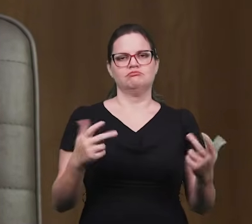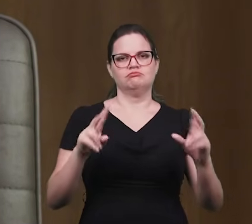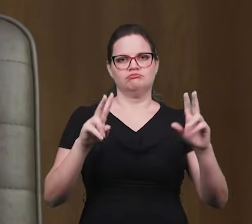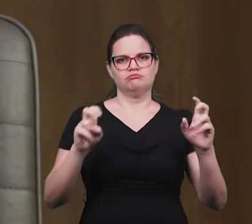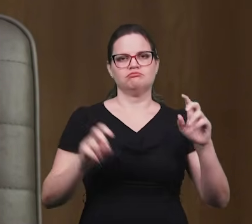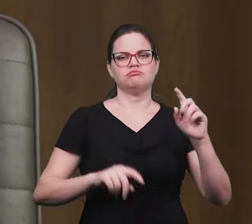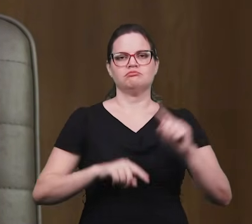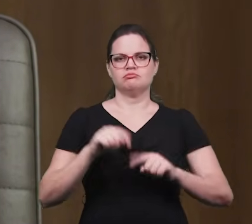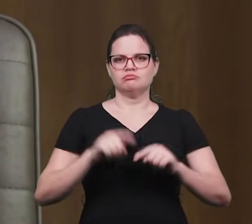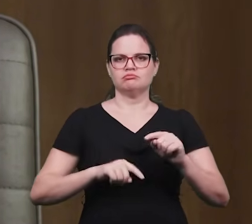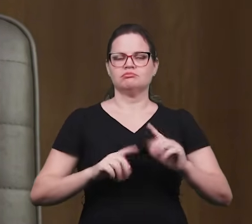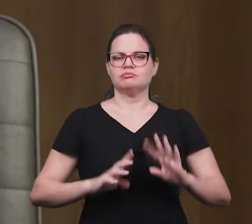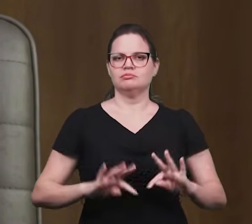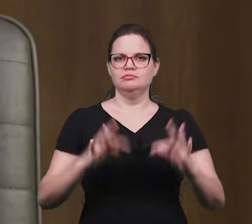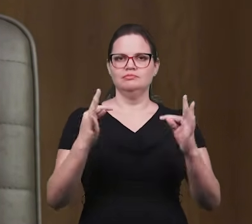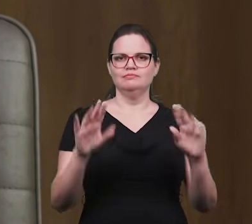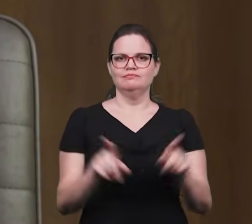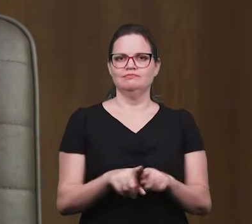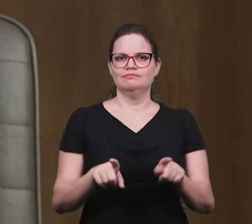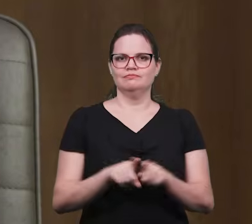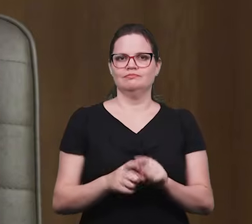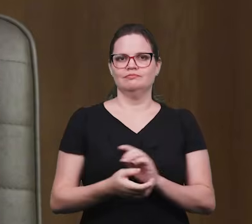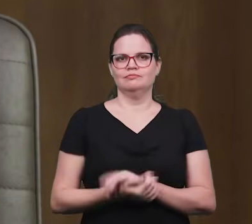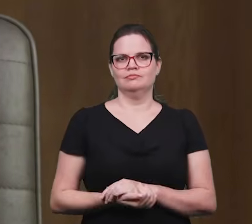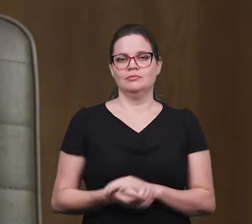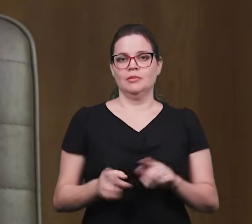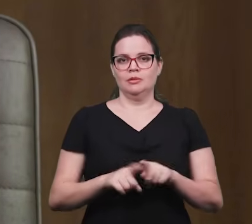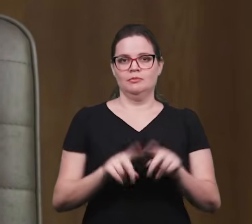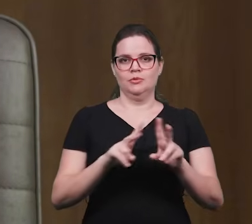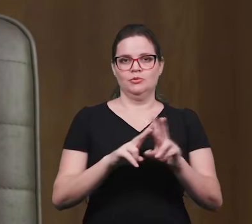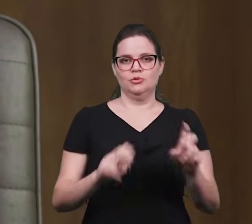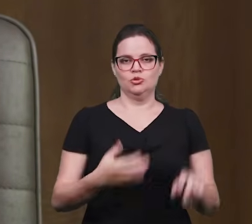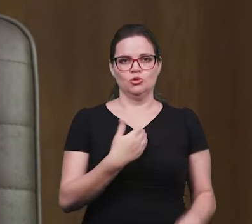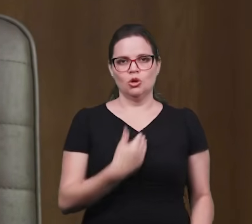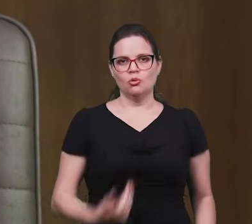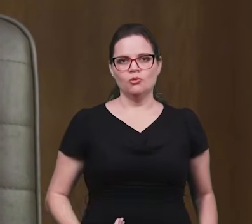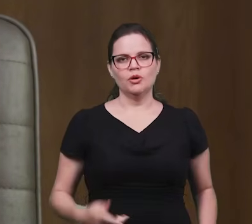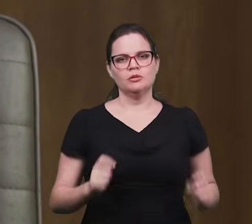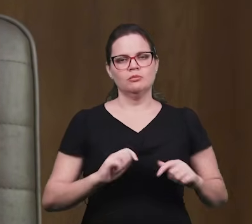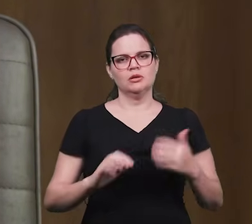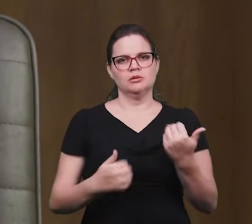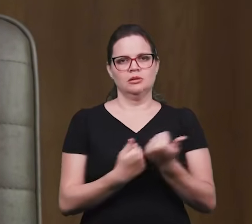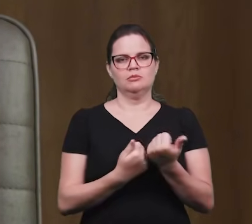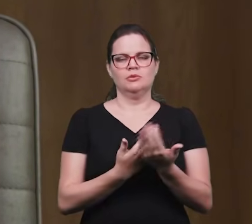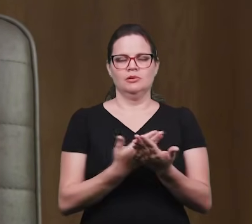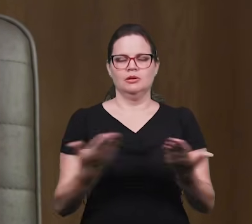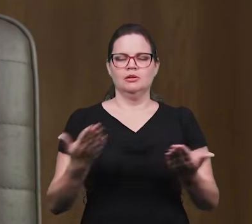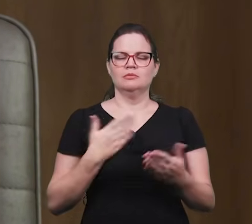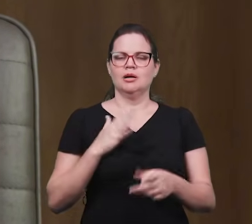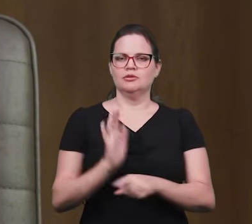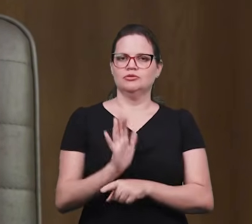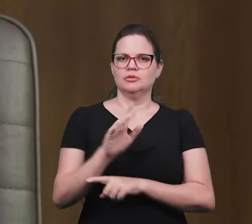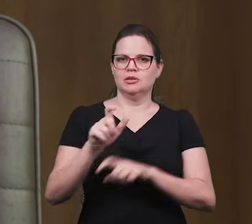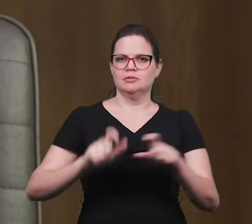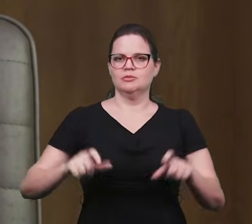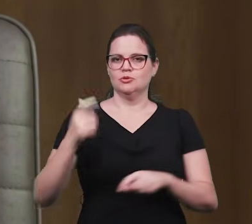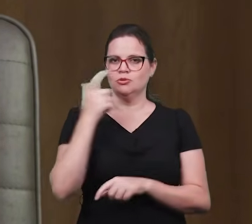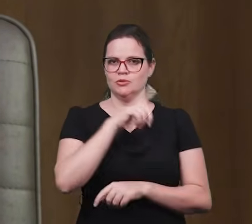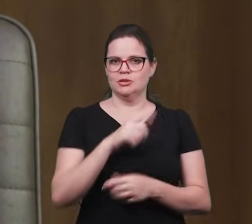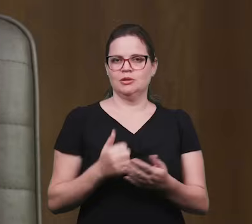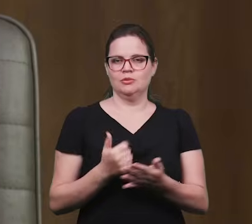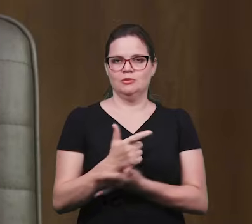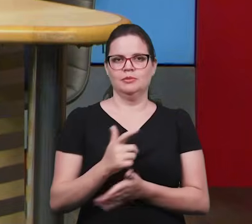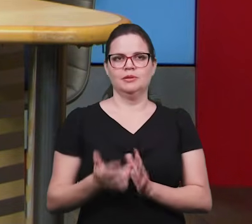esses produtos, e até mesmo em questão assim, governamentais, né, que dê acesso, dê condição para as pessoas de possuírem,